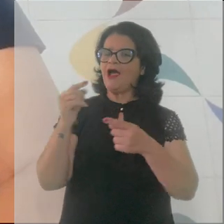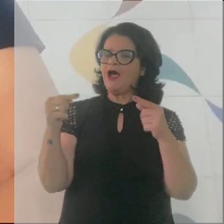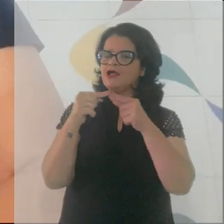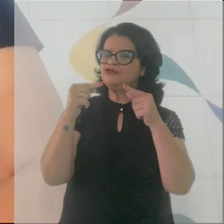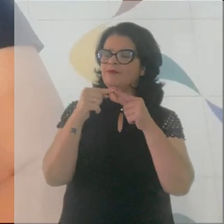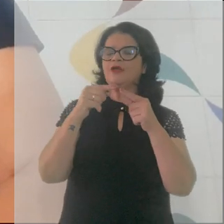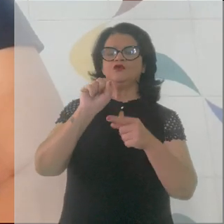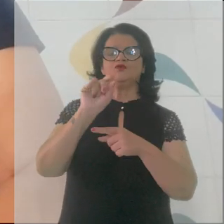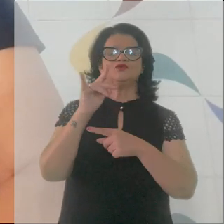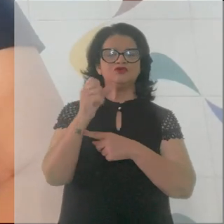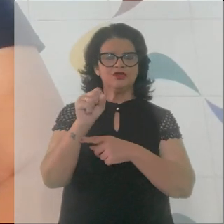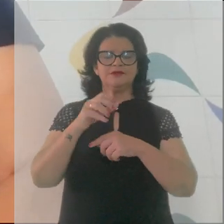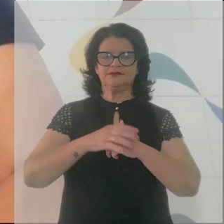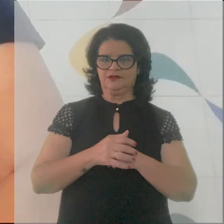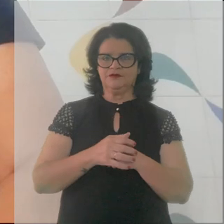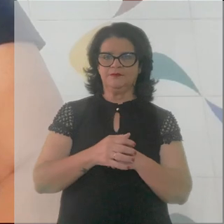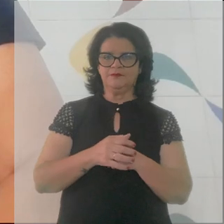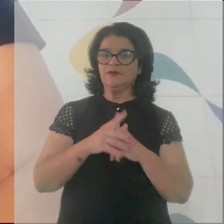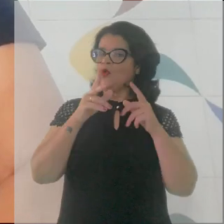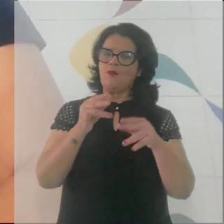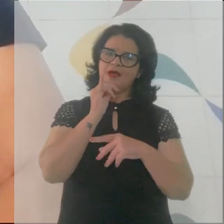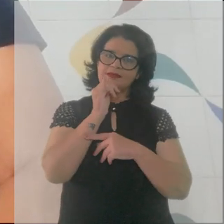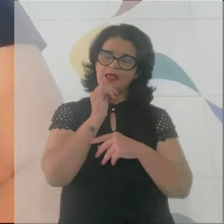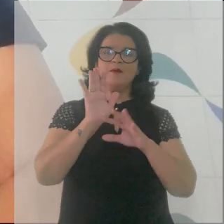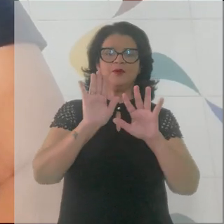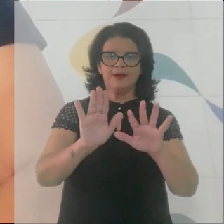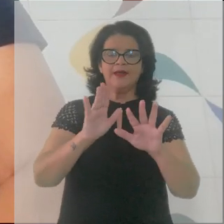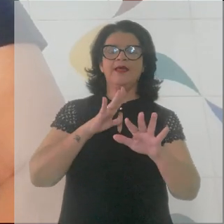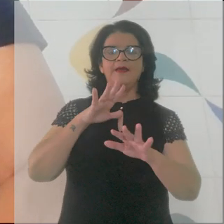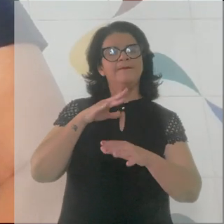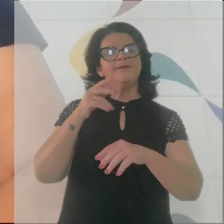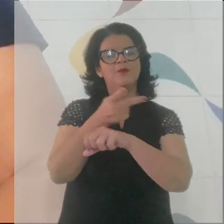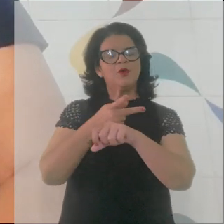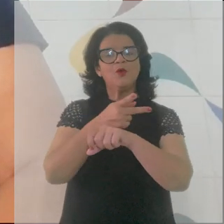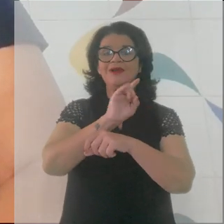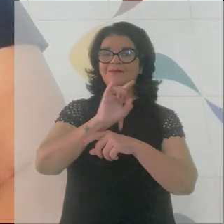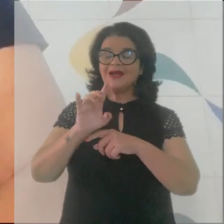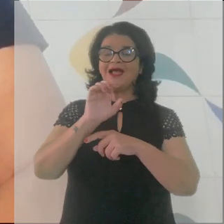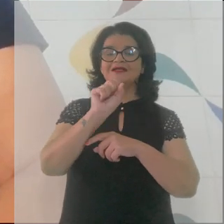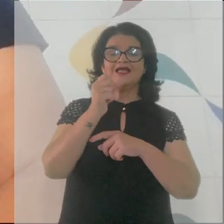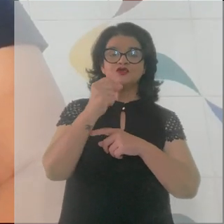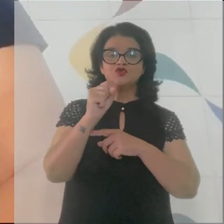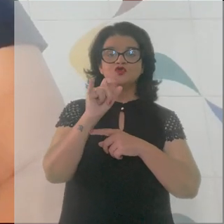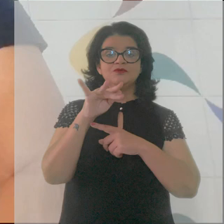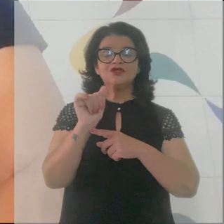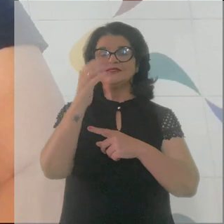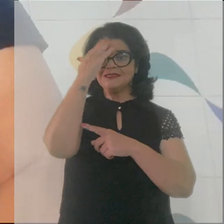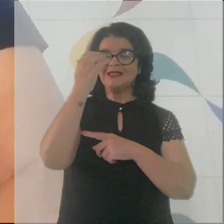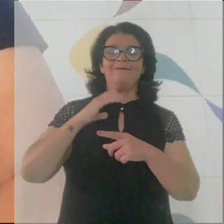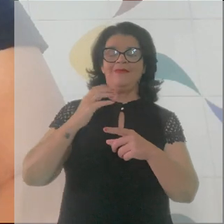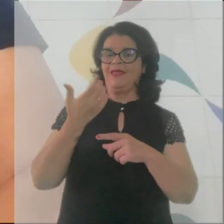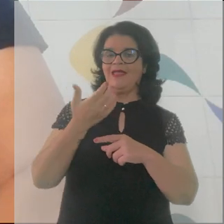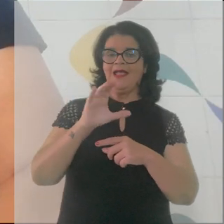respeito dessas substâncias. Como, por exemplo, né, busque para cada substância saber sobre o